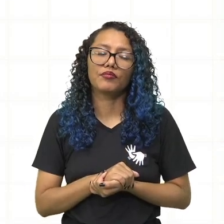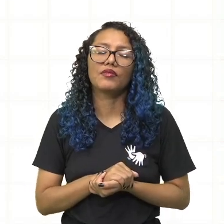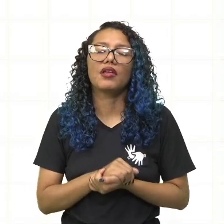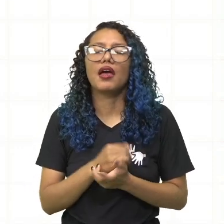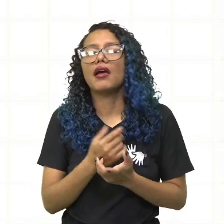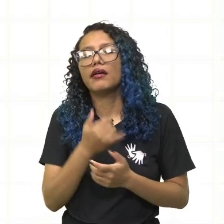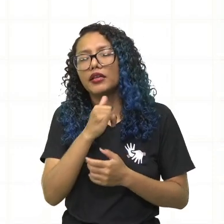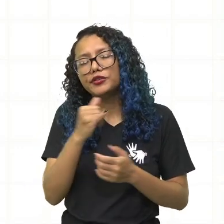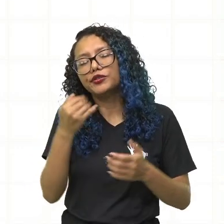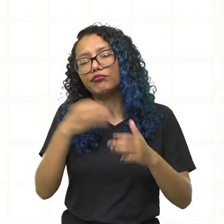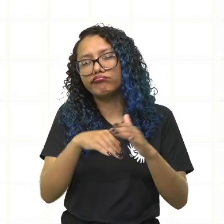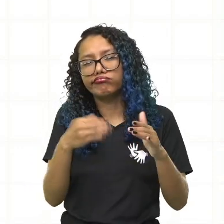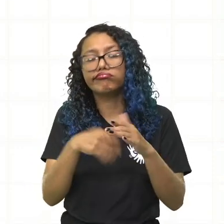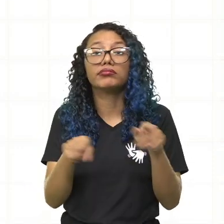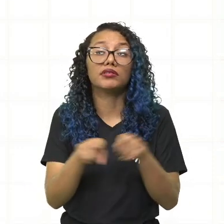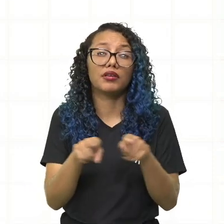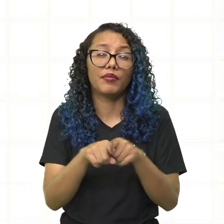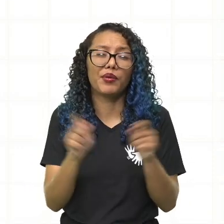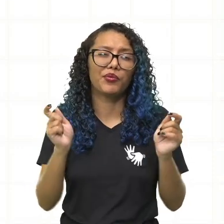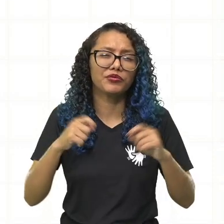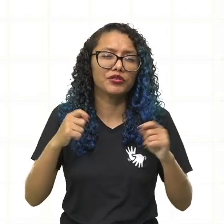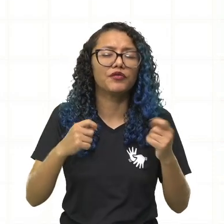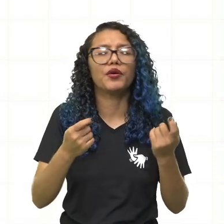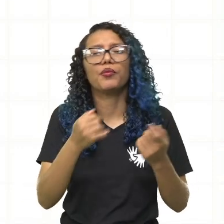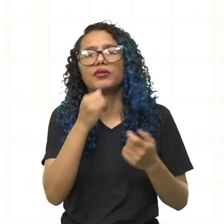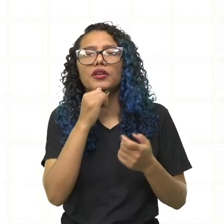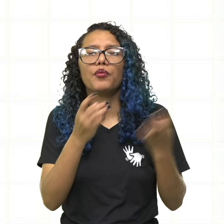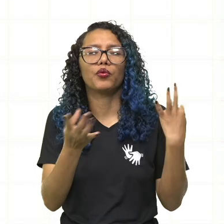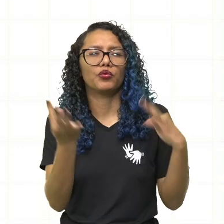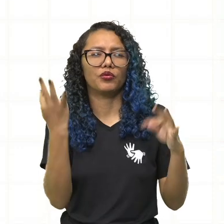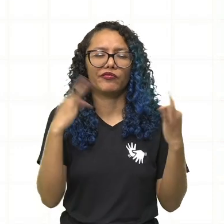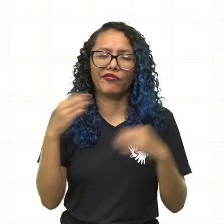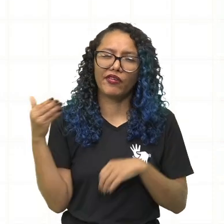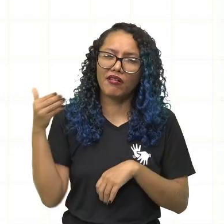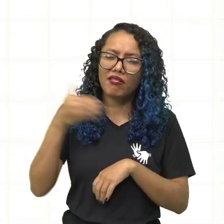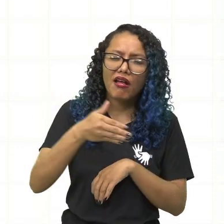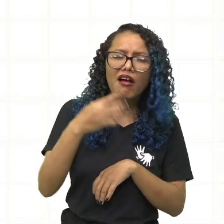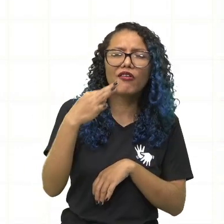energias, a questão do turismo também, né? Pessoas acabam